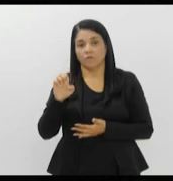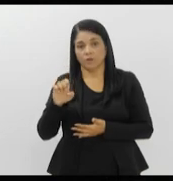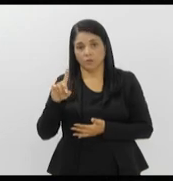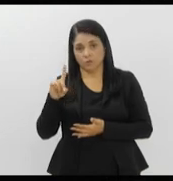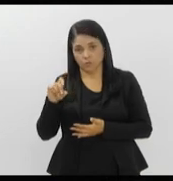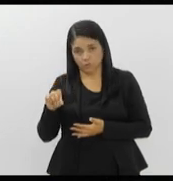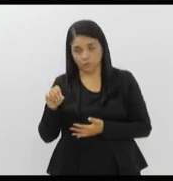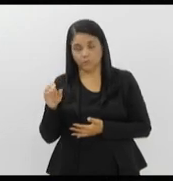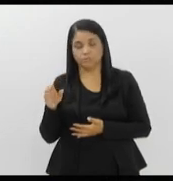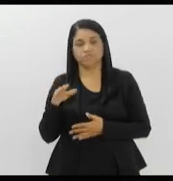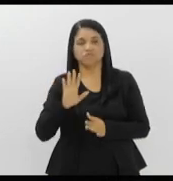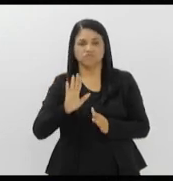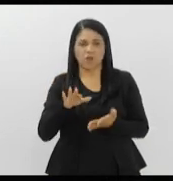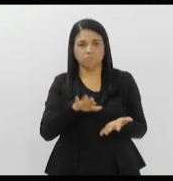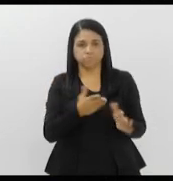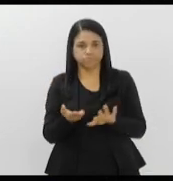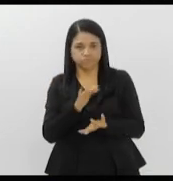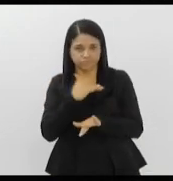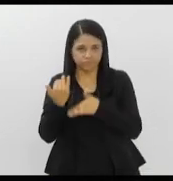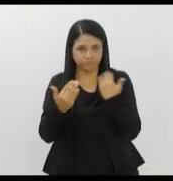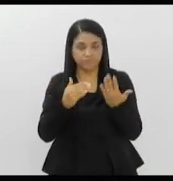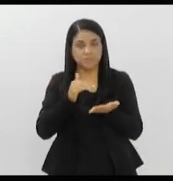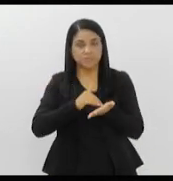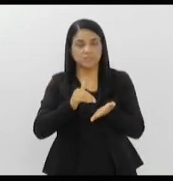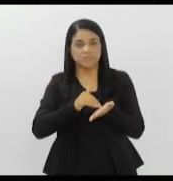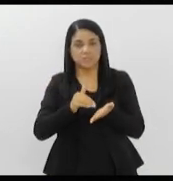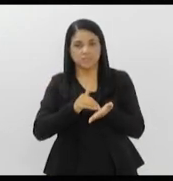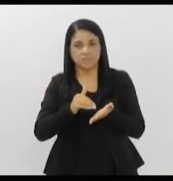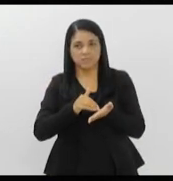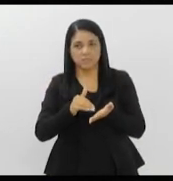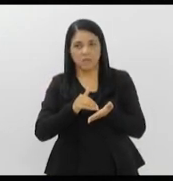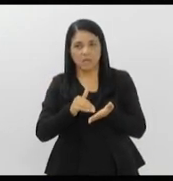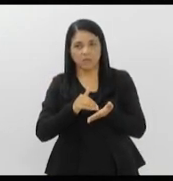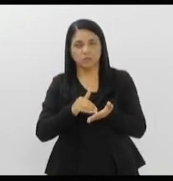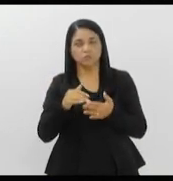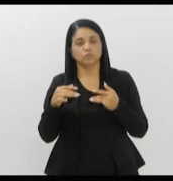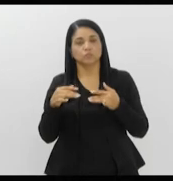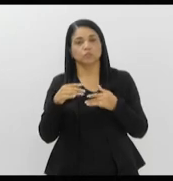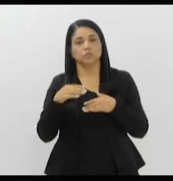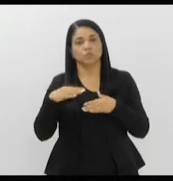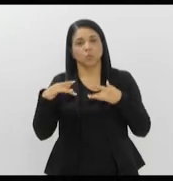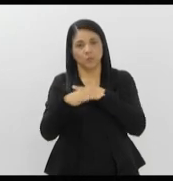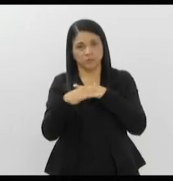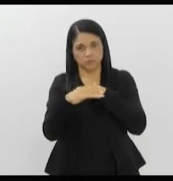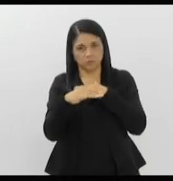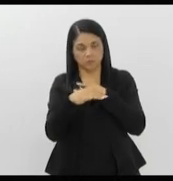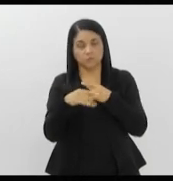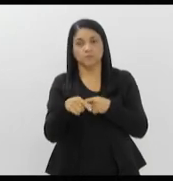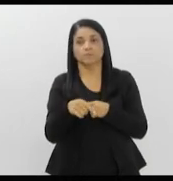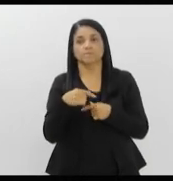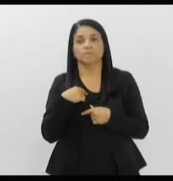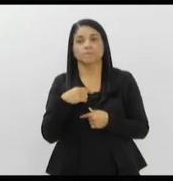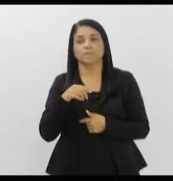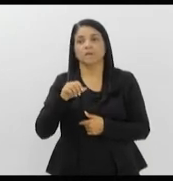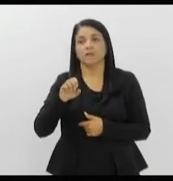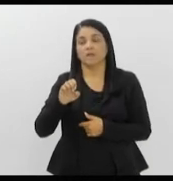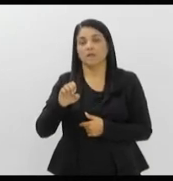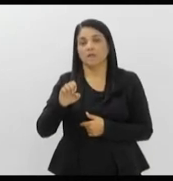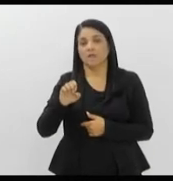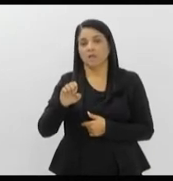faleceu, que era secretário do Urbanismo, se eu não me engano, e o Eider